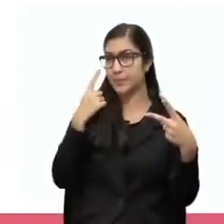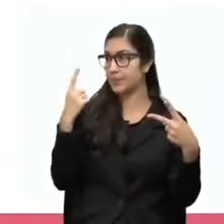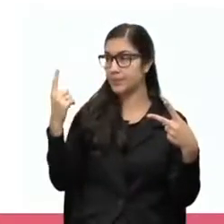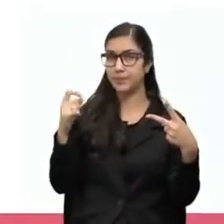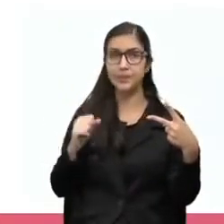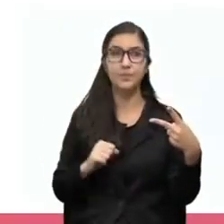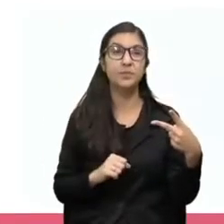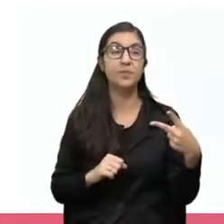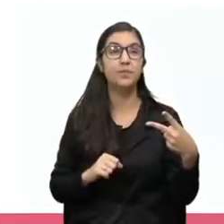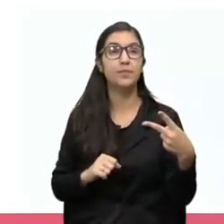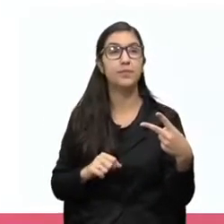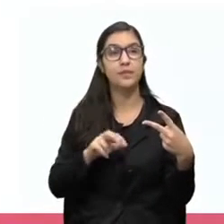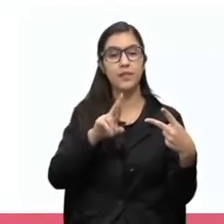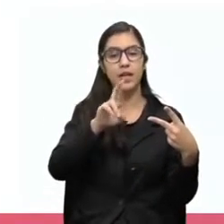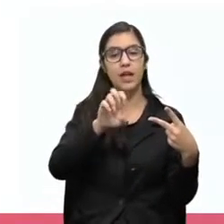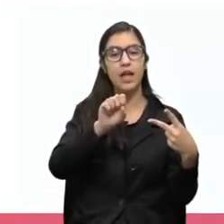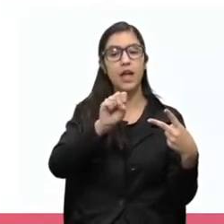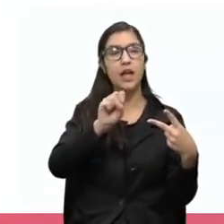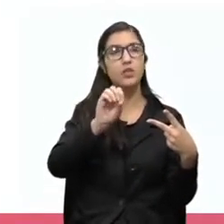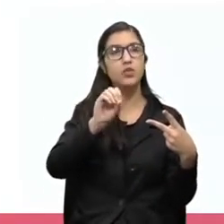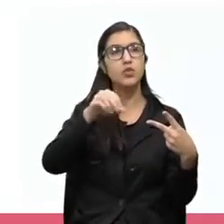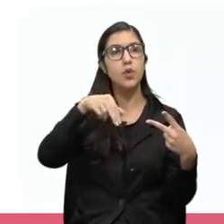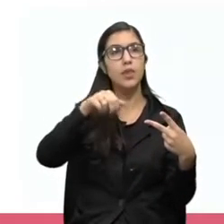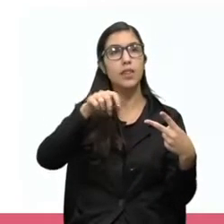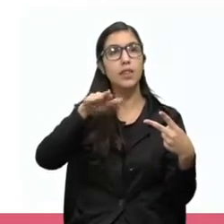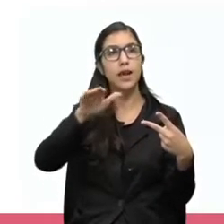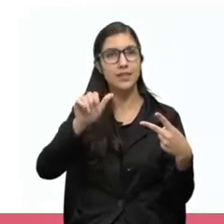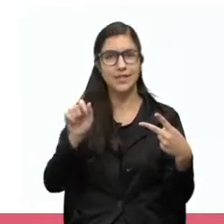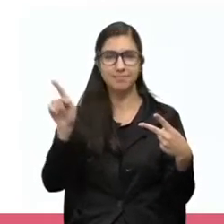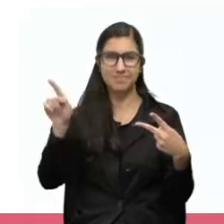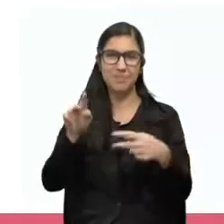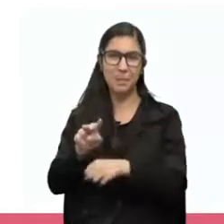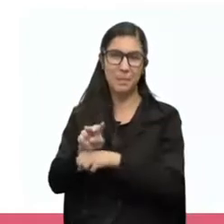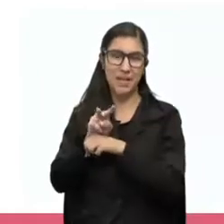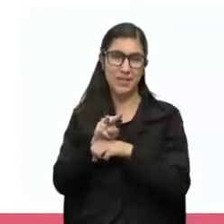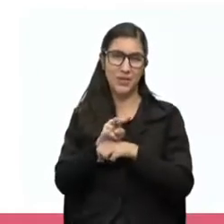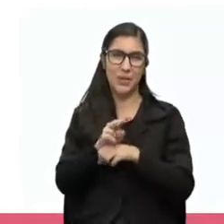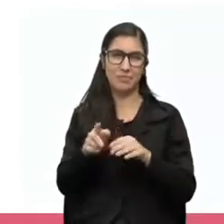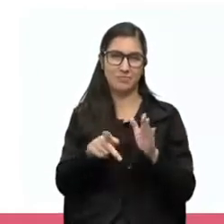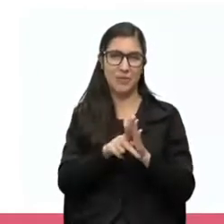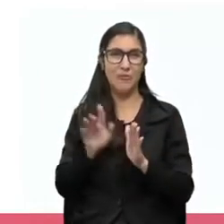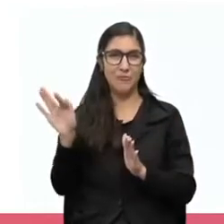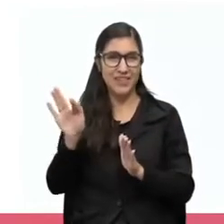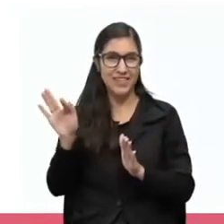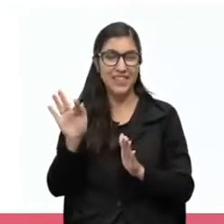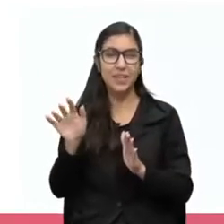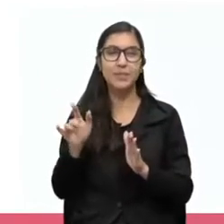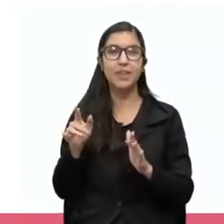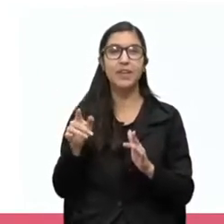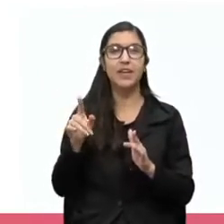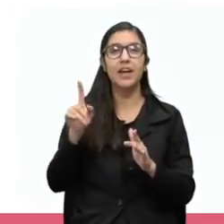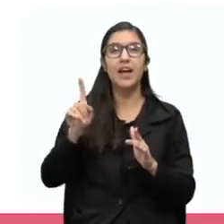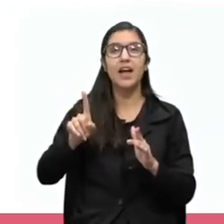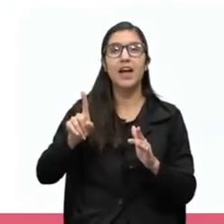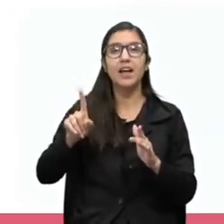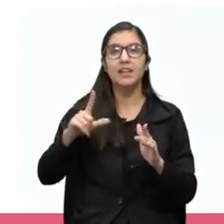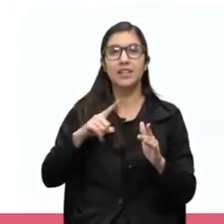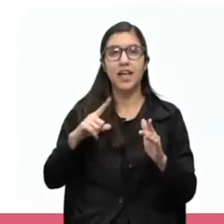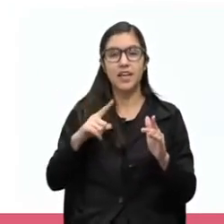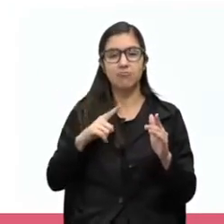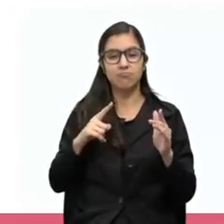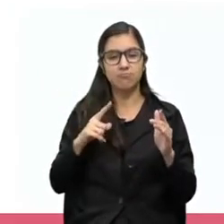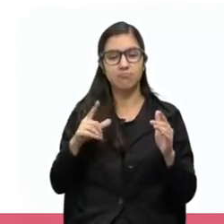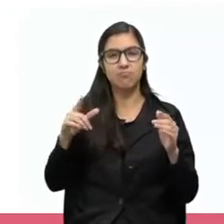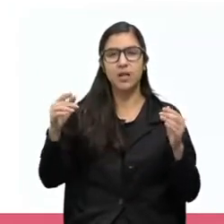ao quadro, é a ressonância. É um termo que nós emprestamos da física, que ele é como se ecoar, ele bate